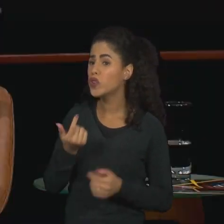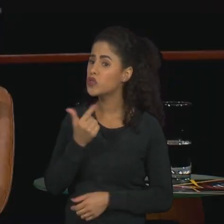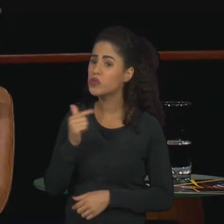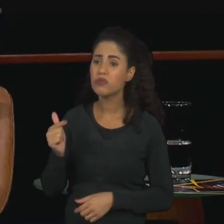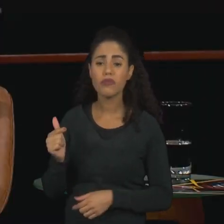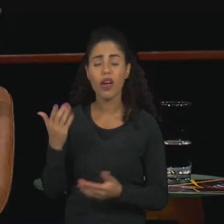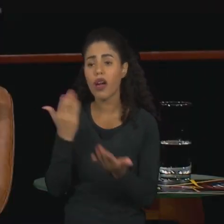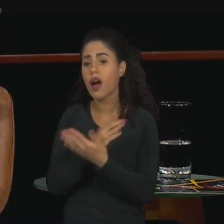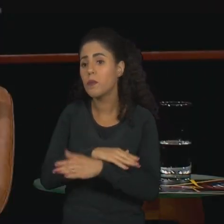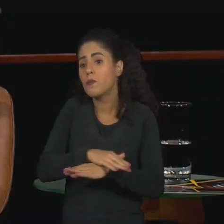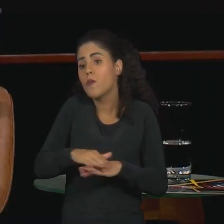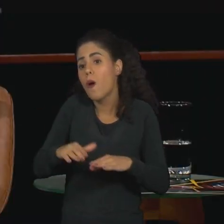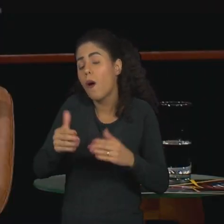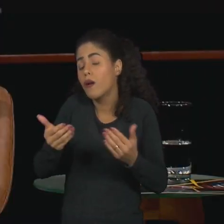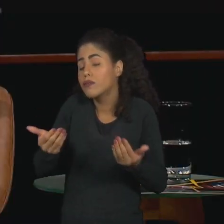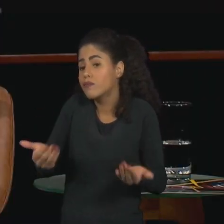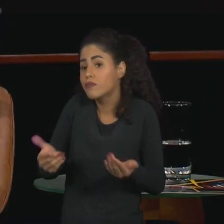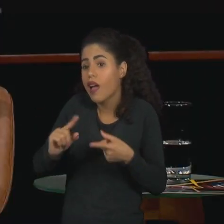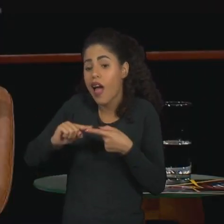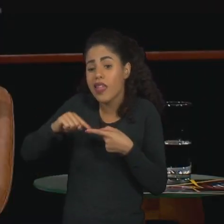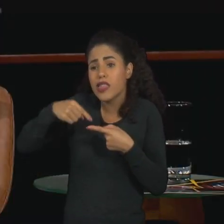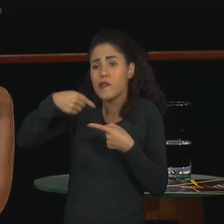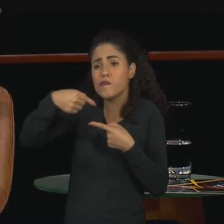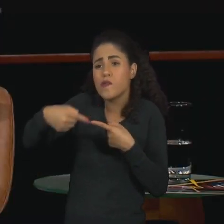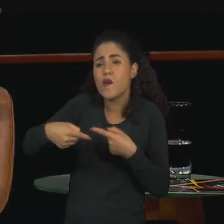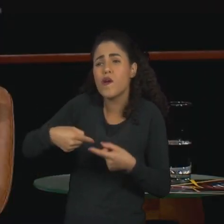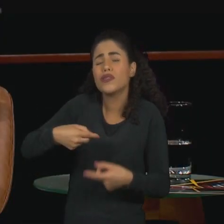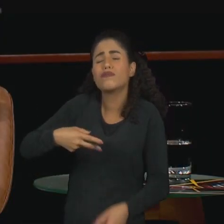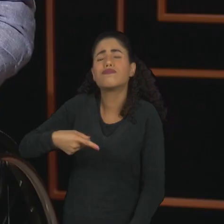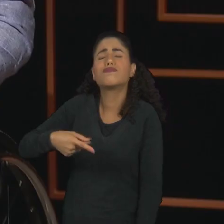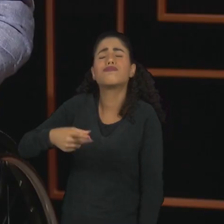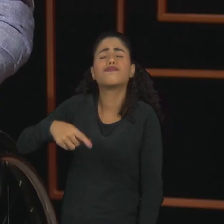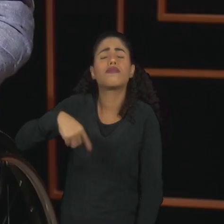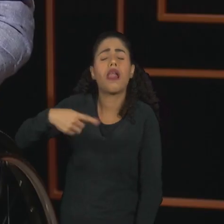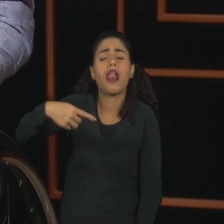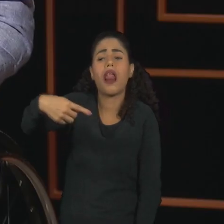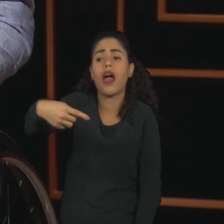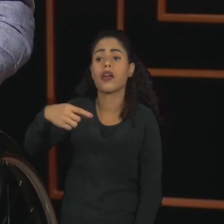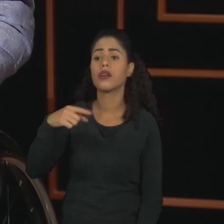não acabou. E depois de muito tempo,